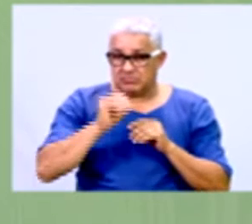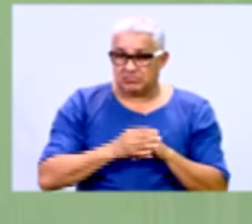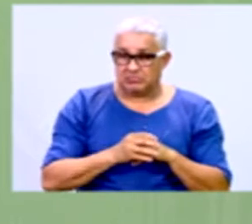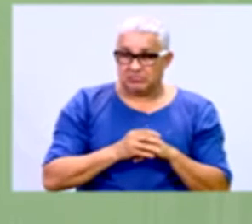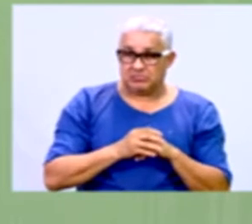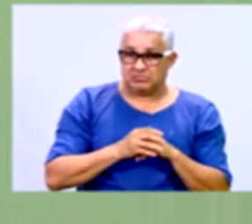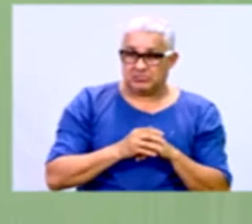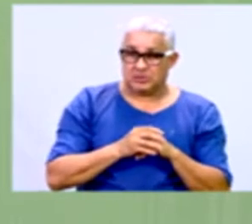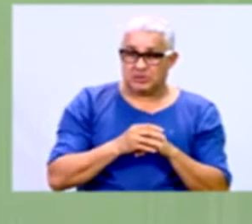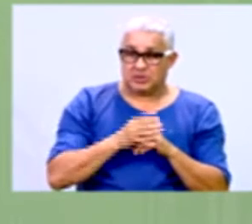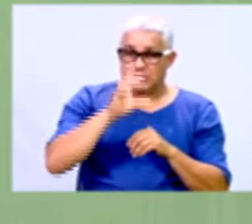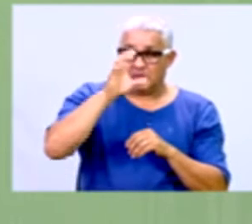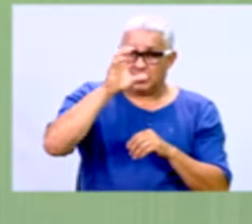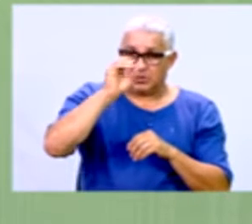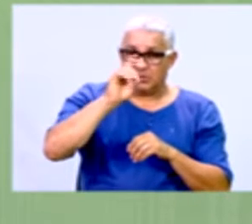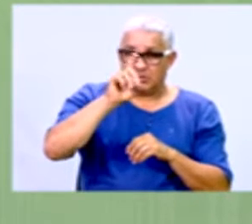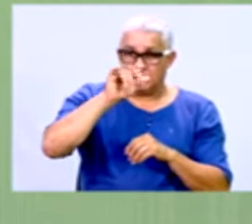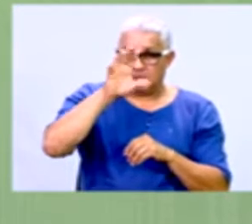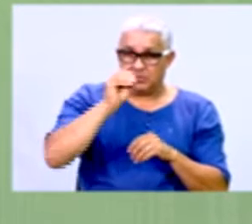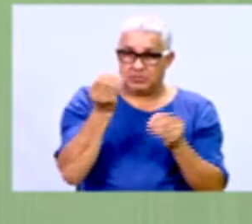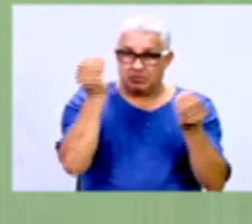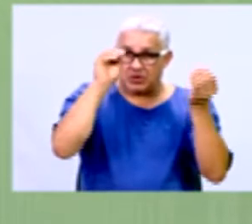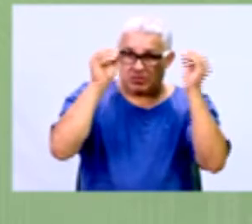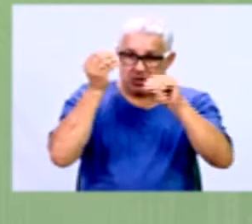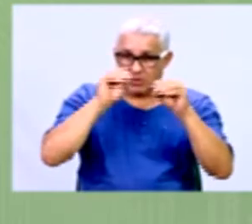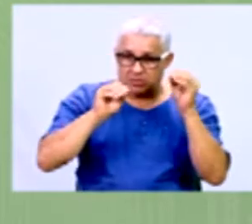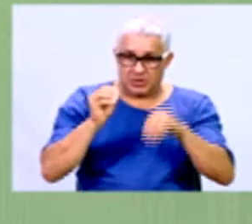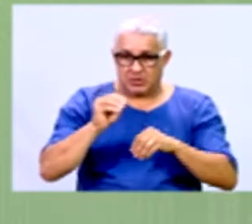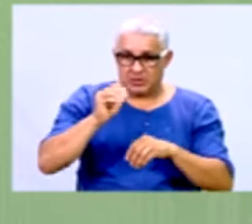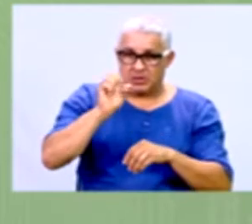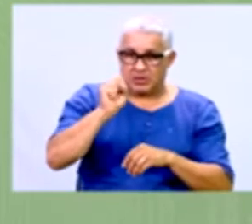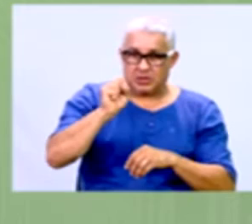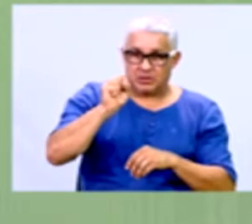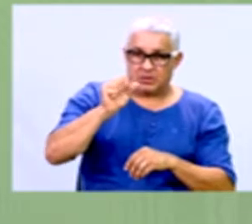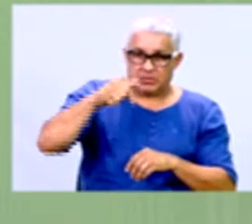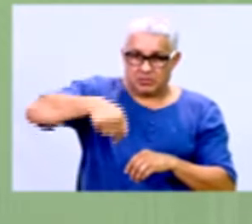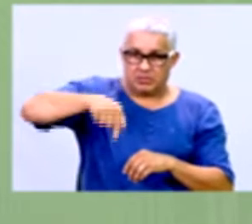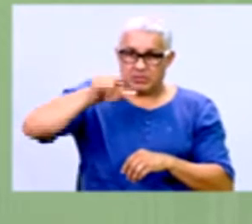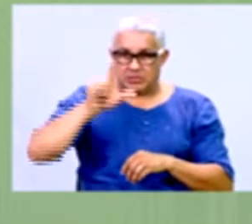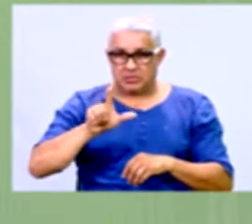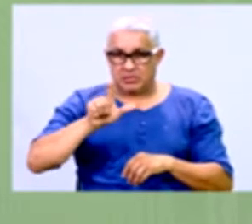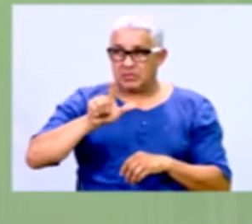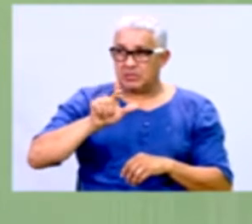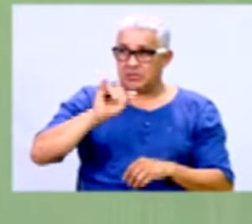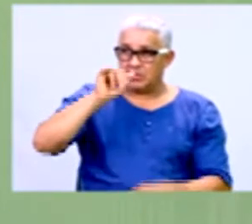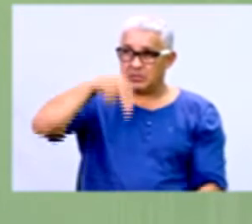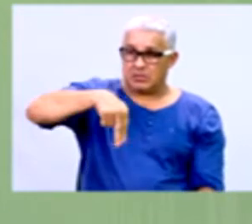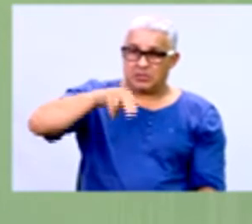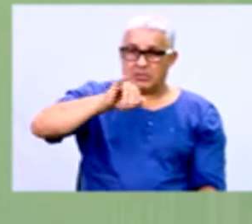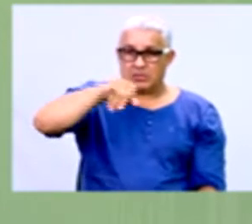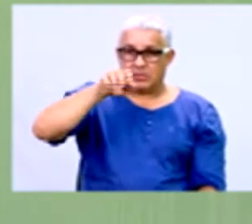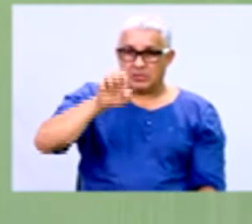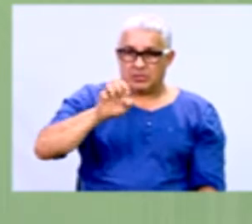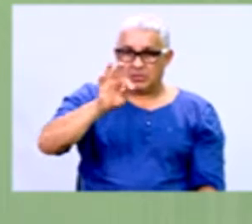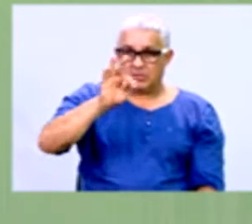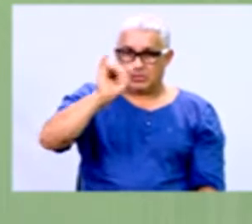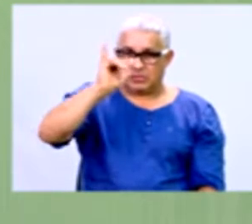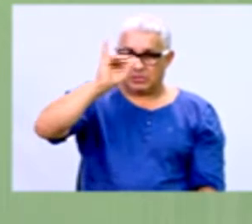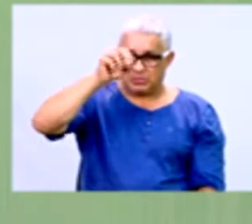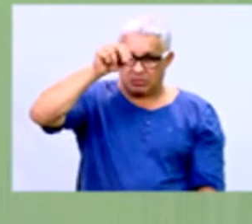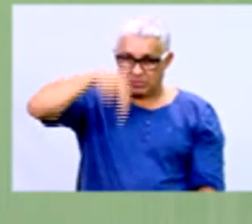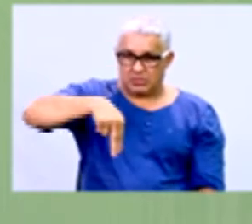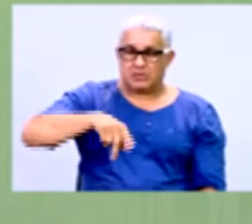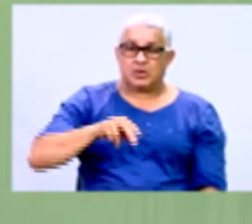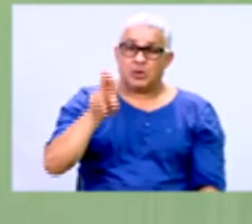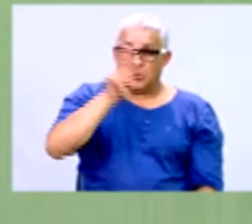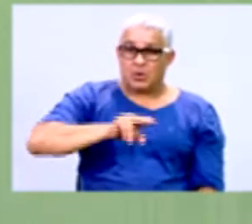injeção de código, né, que a gente falou de SQL Injection, né, esse daqui é um padrão utilizado